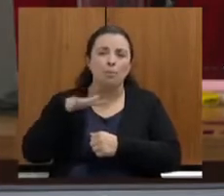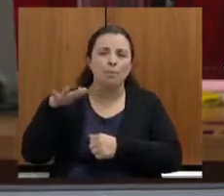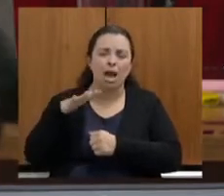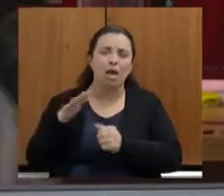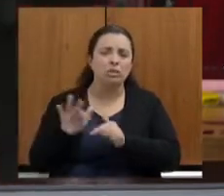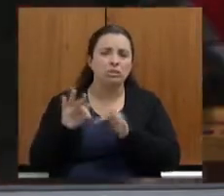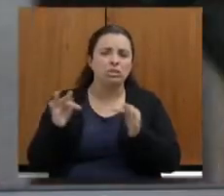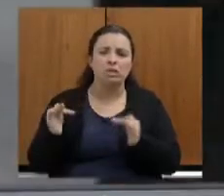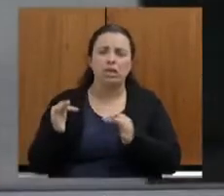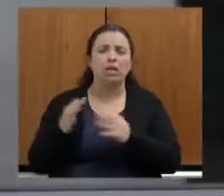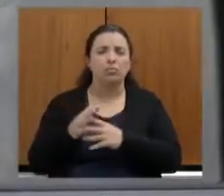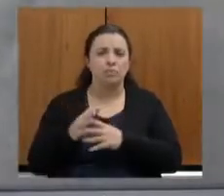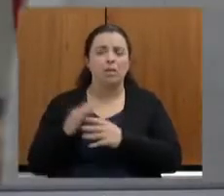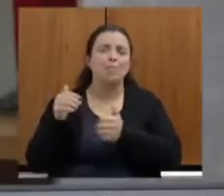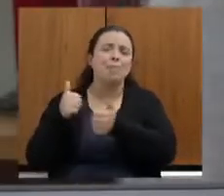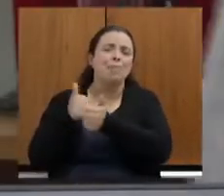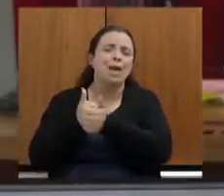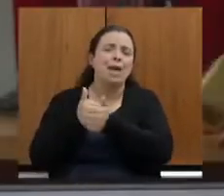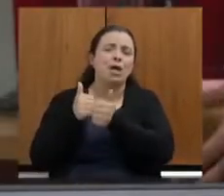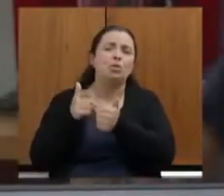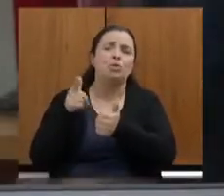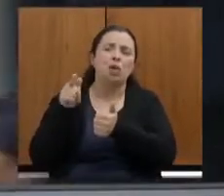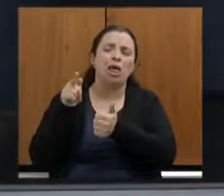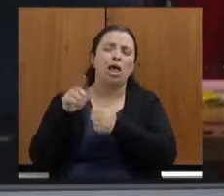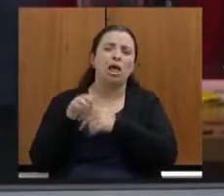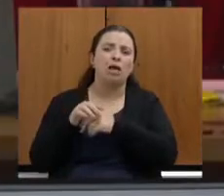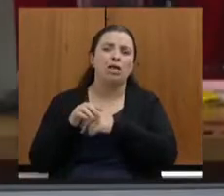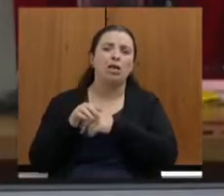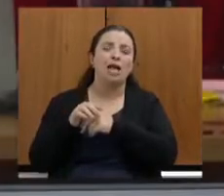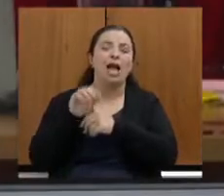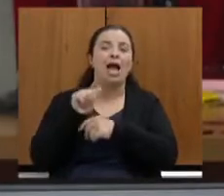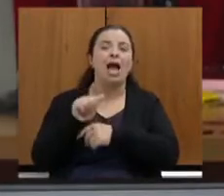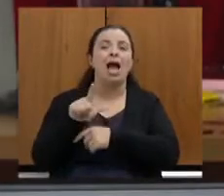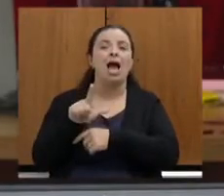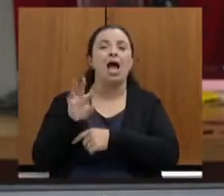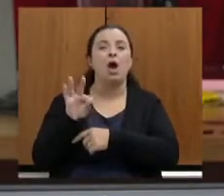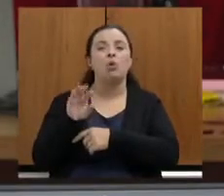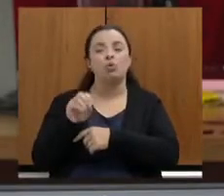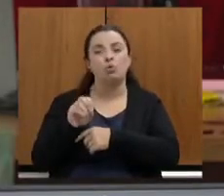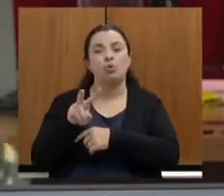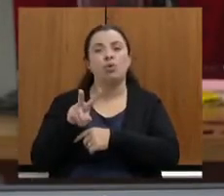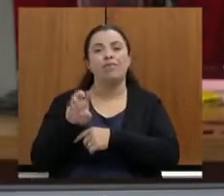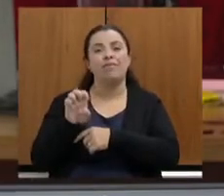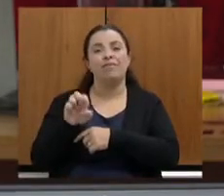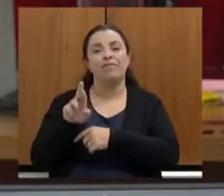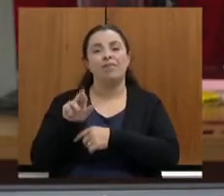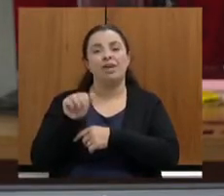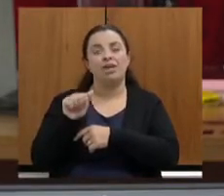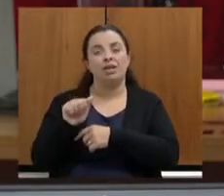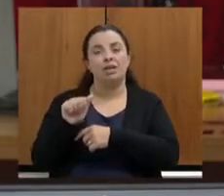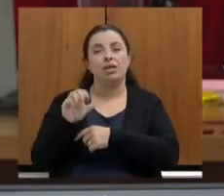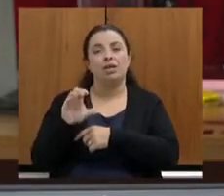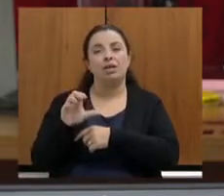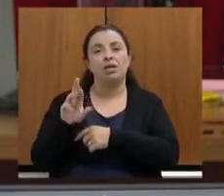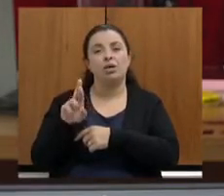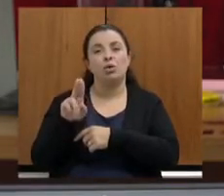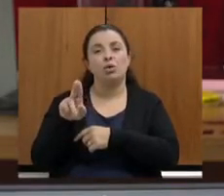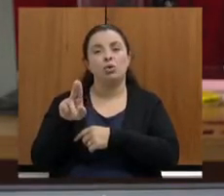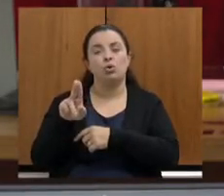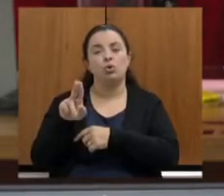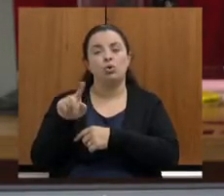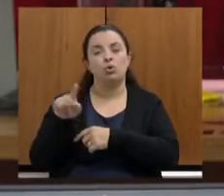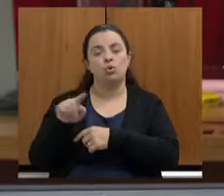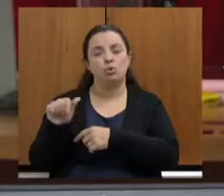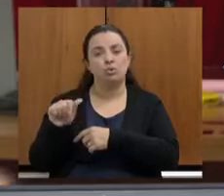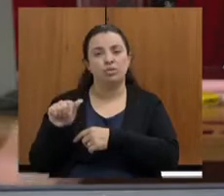do lado da Serra é conhecida como a região do Alto Vera Cruz e tá a pouquíssimos quilômetros do Pé da Serra